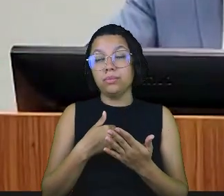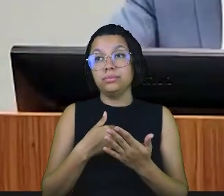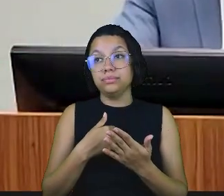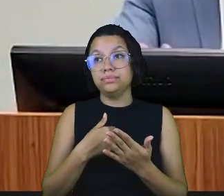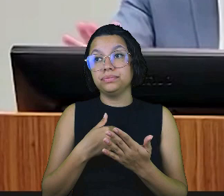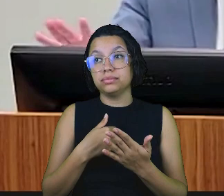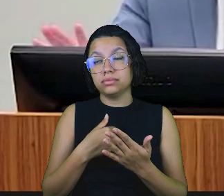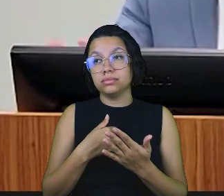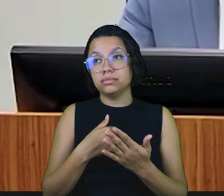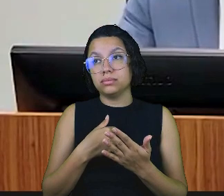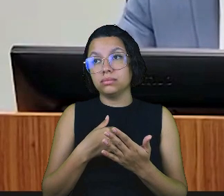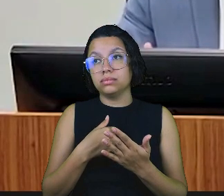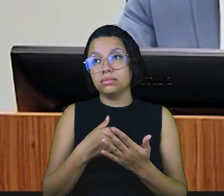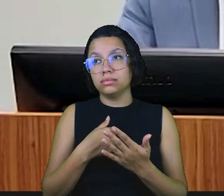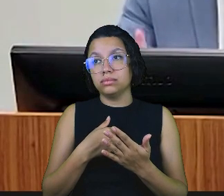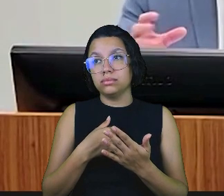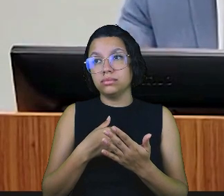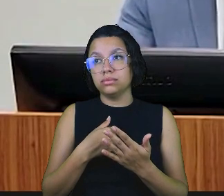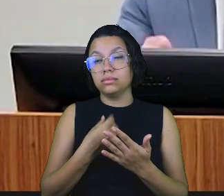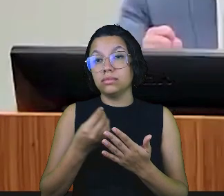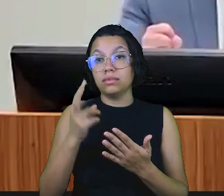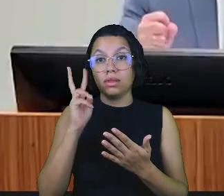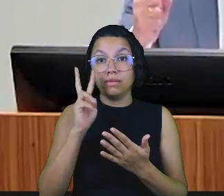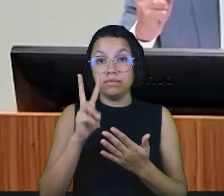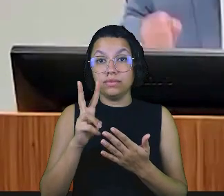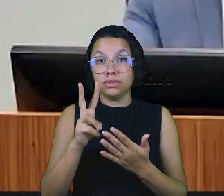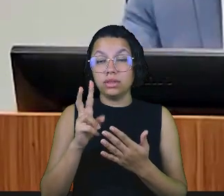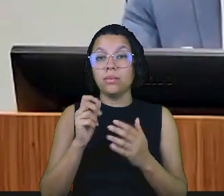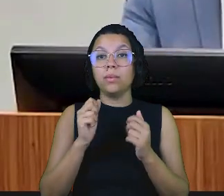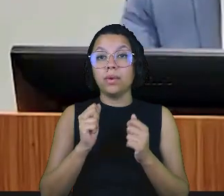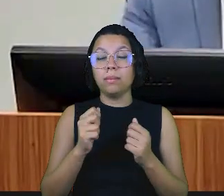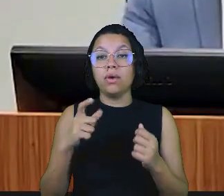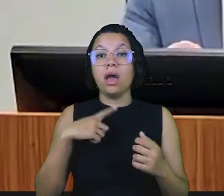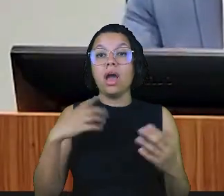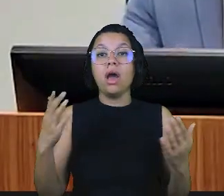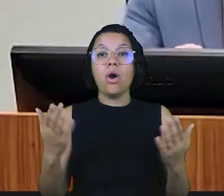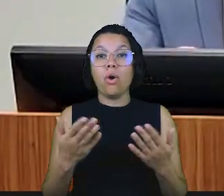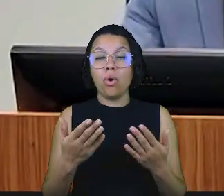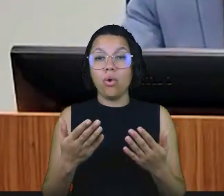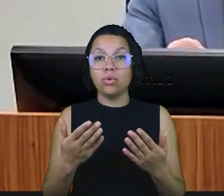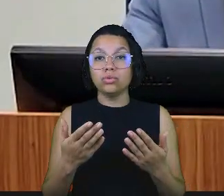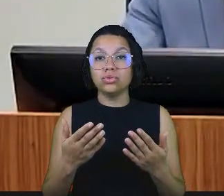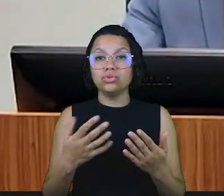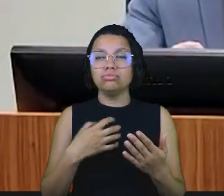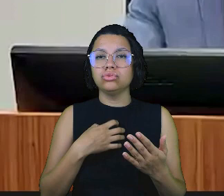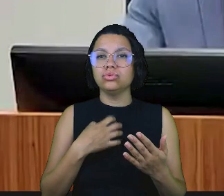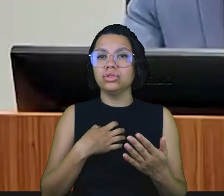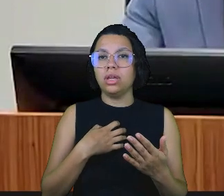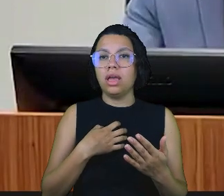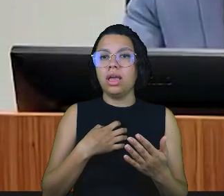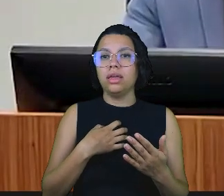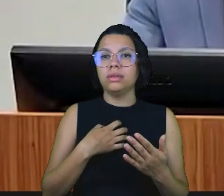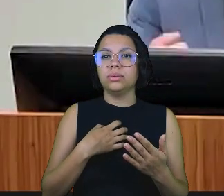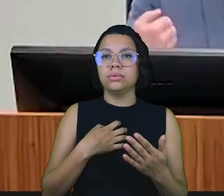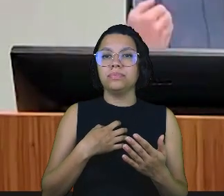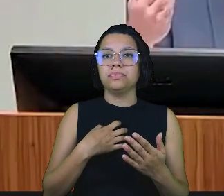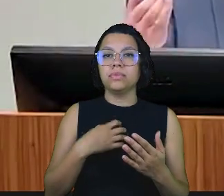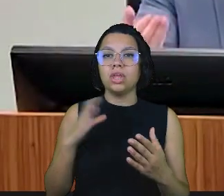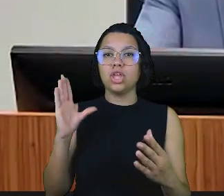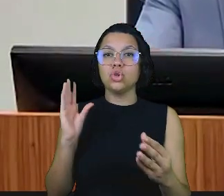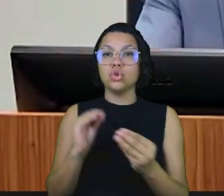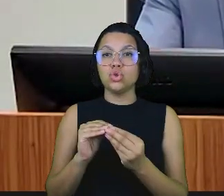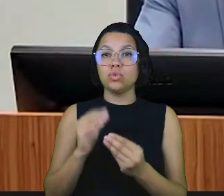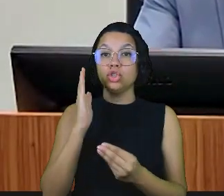a visão que nós podemos hoje ter de uma maneira bem enxuta, resumida, direta, especialmente